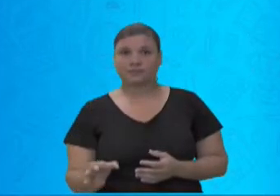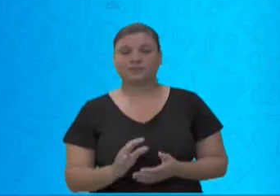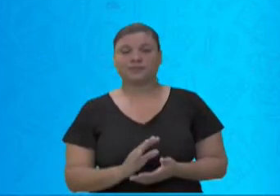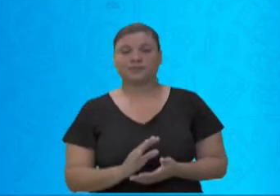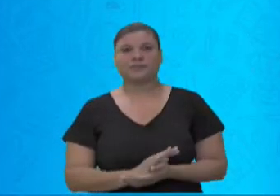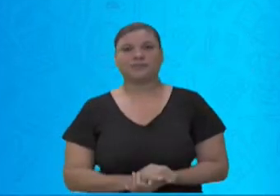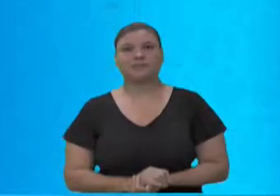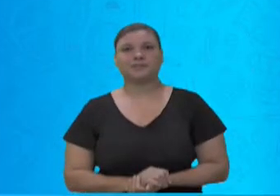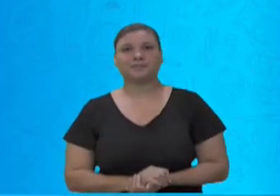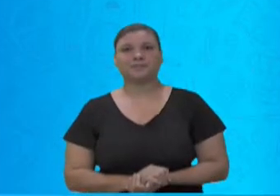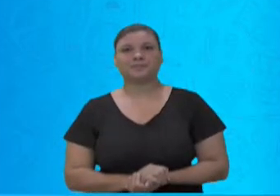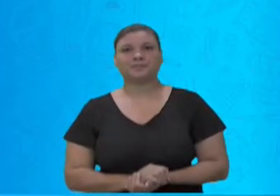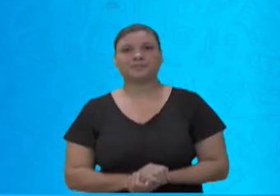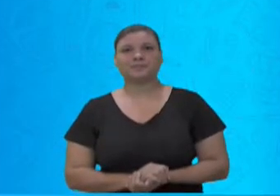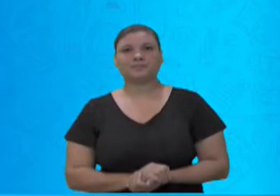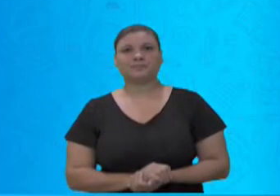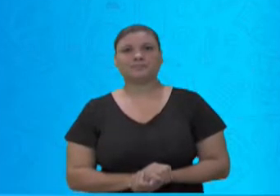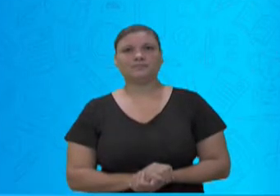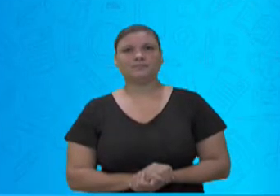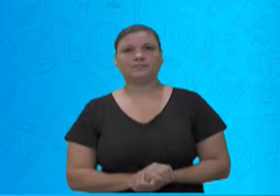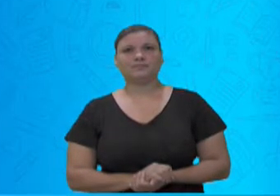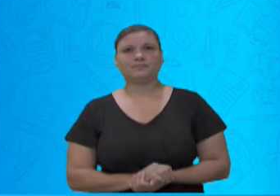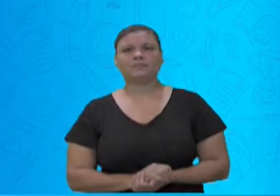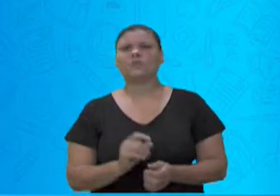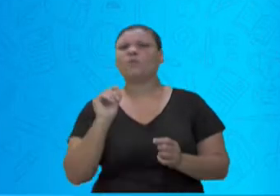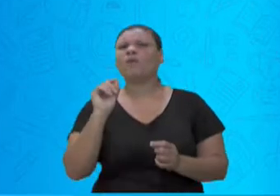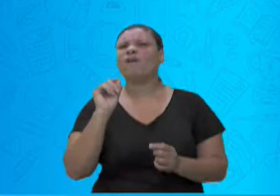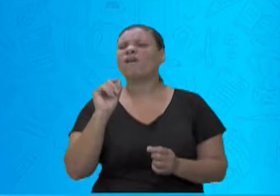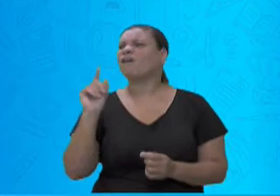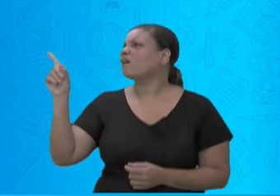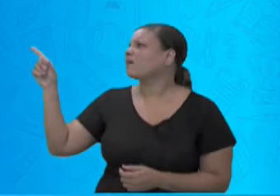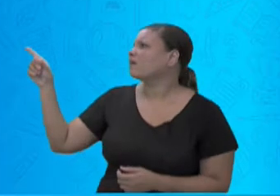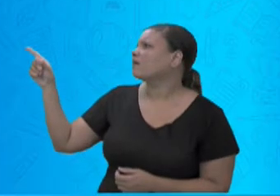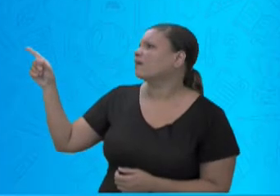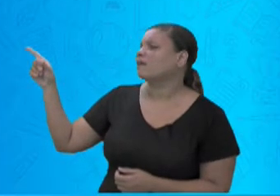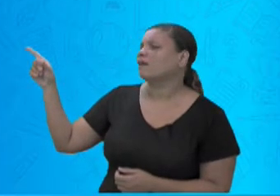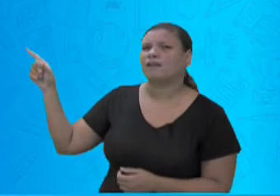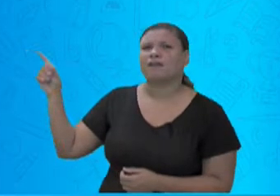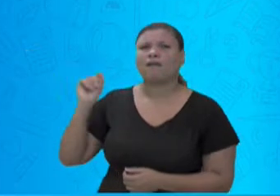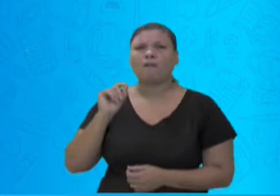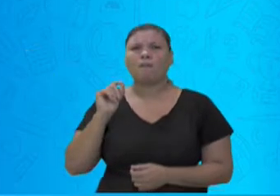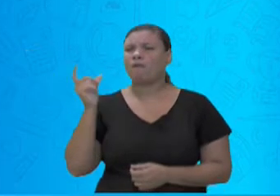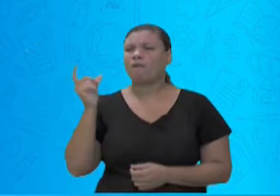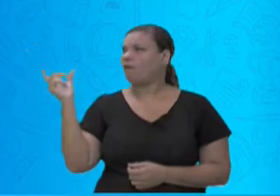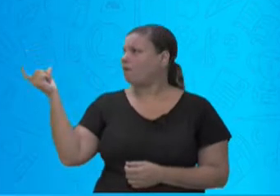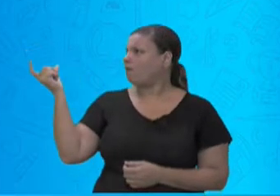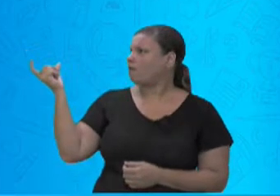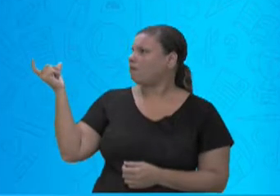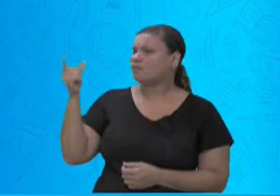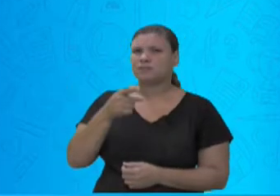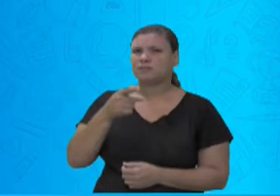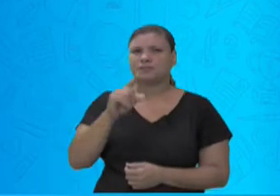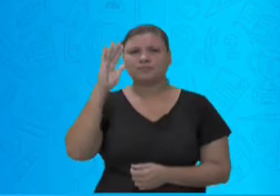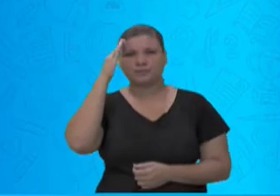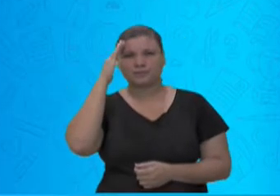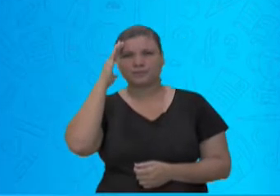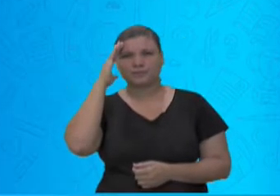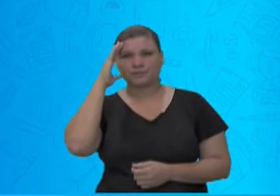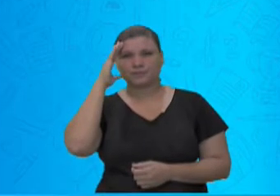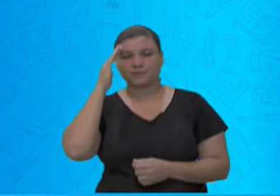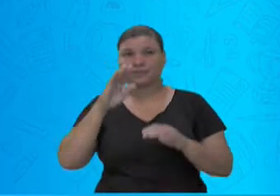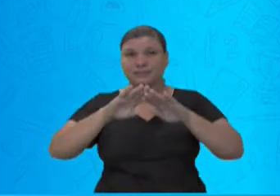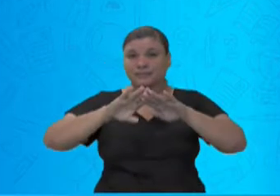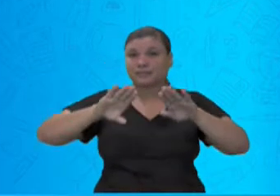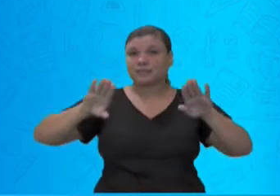da seguinte maneira. Ortografia. Vamos aqui separar e entender primeiro